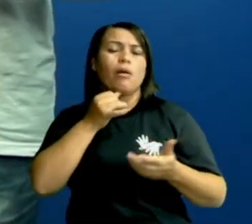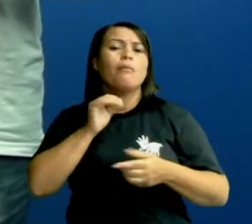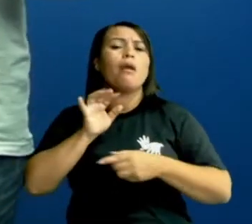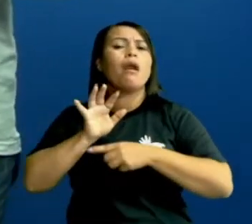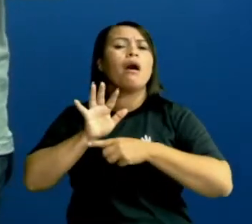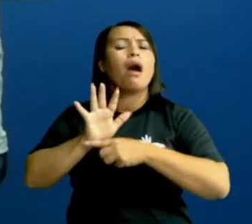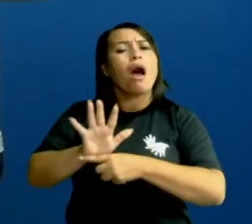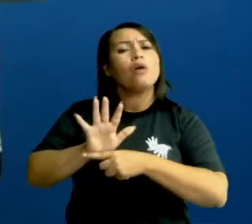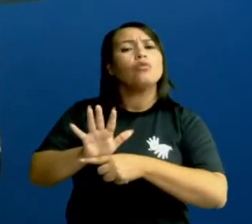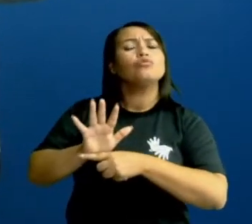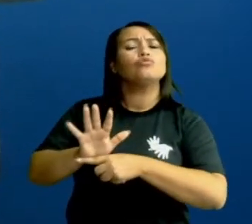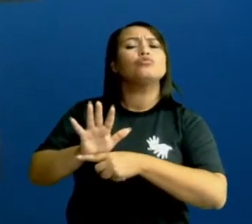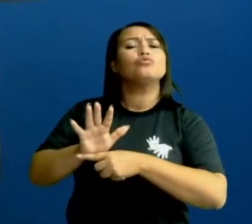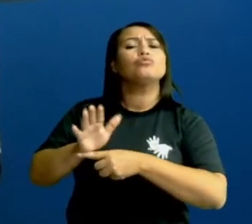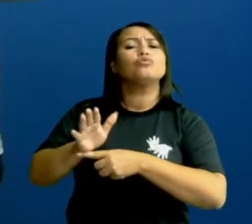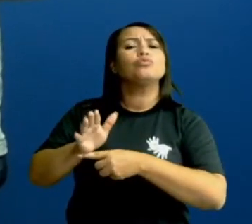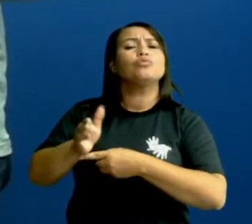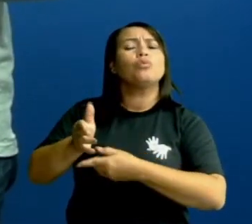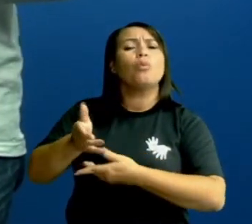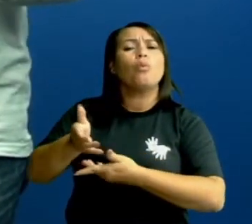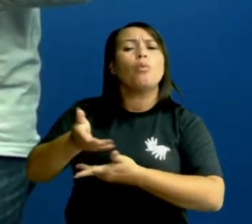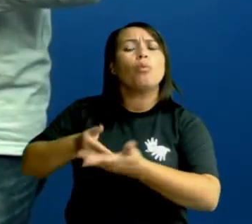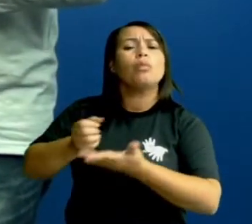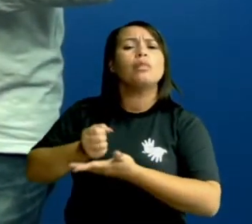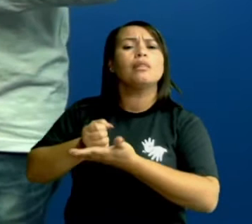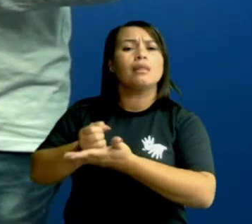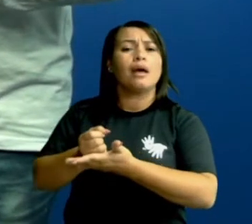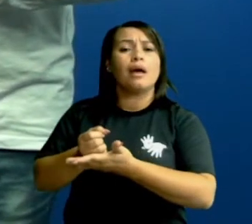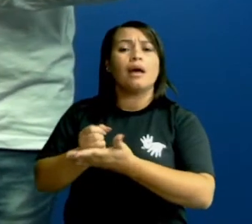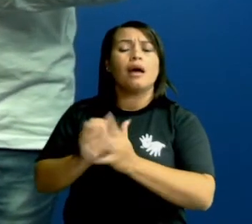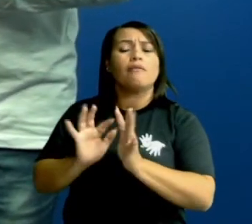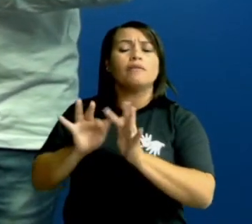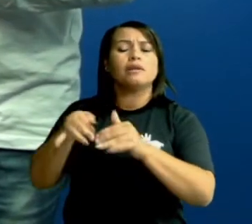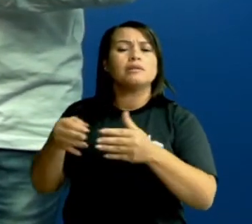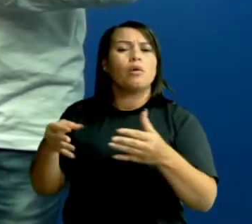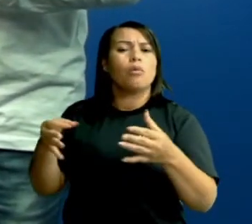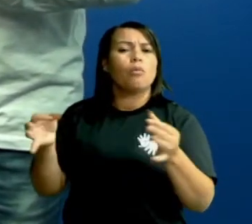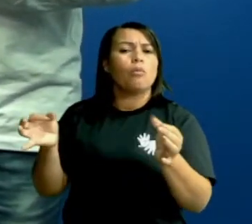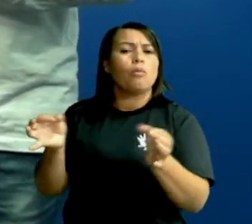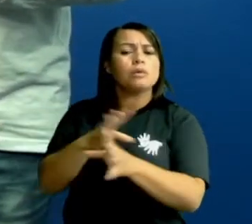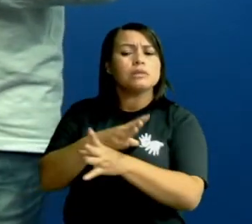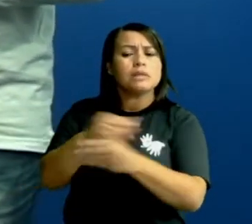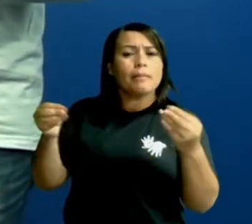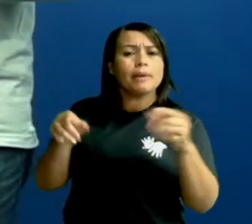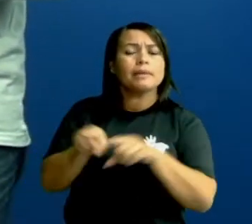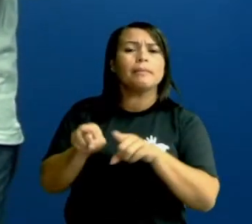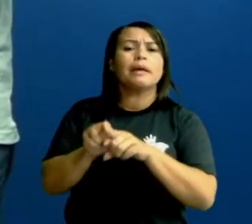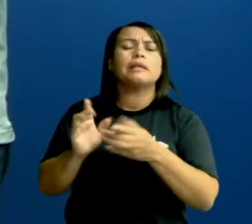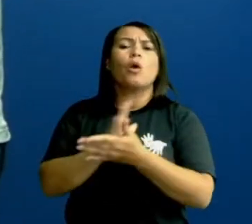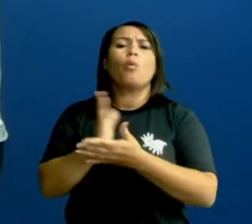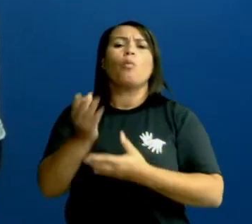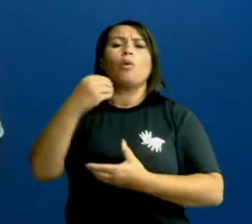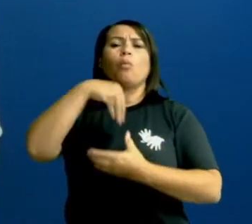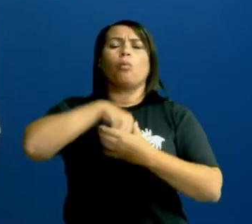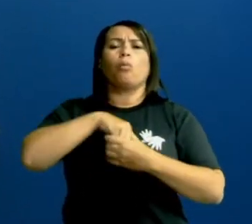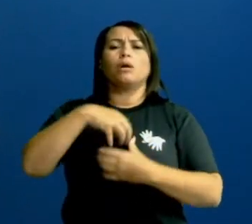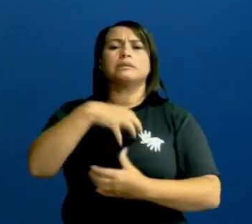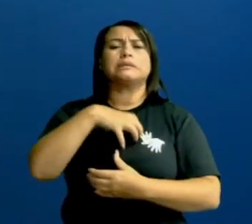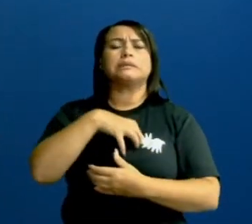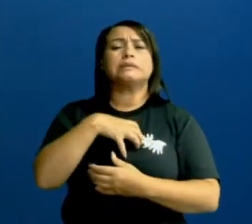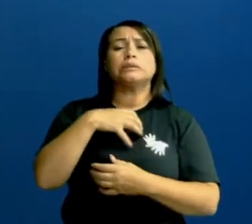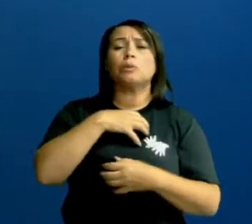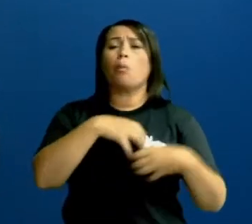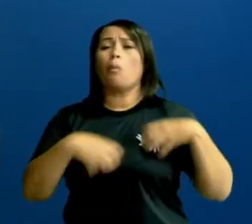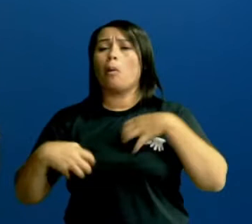promover a finalização, o encerramento de alguma doença, de algum mal-estar no nosso organismo,